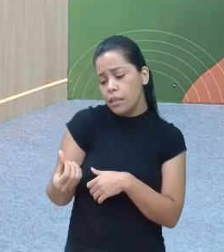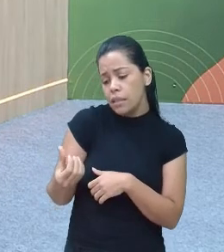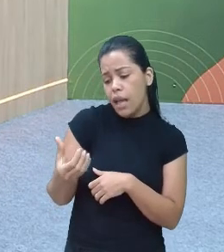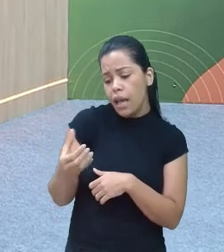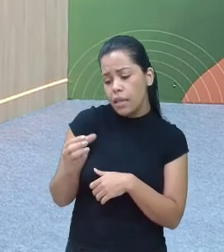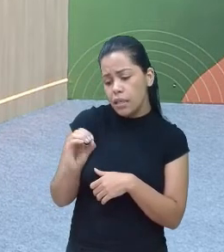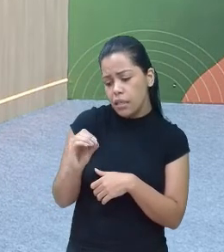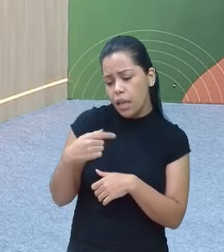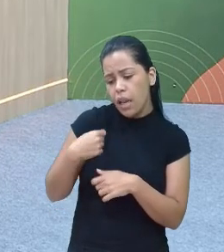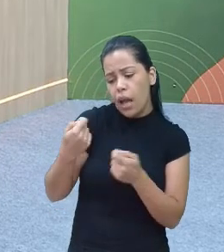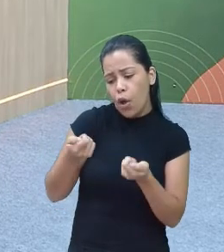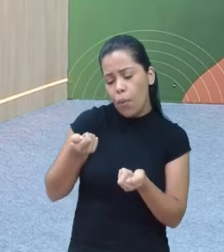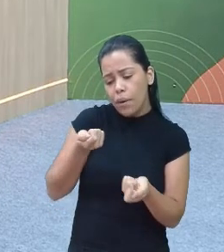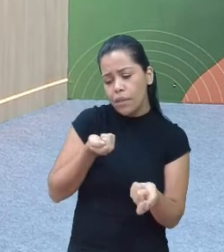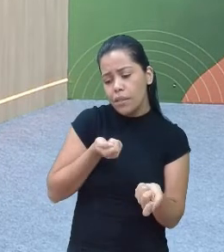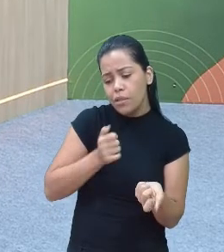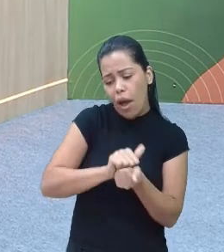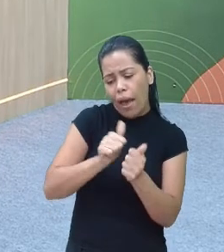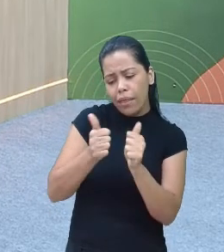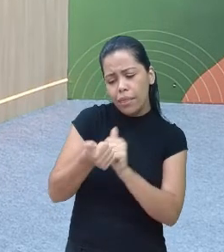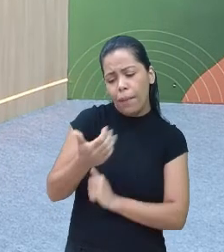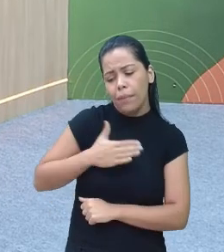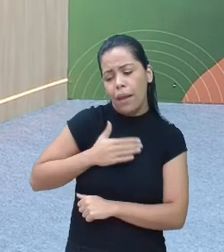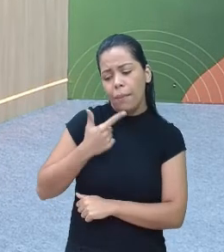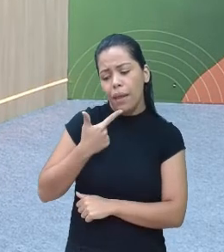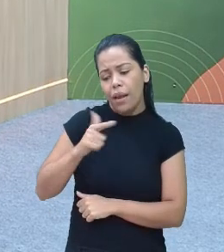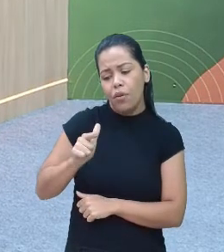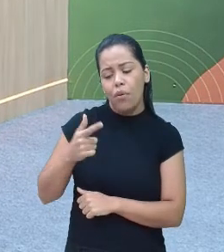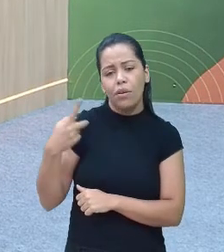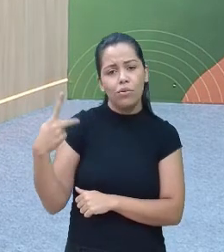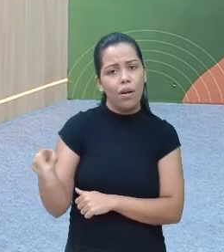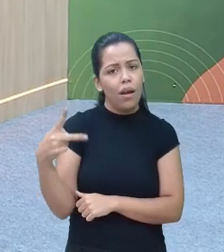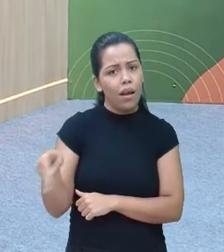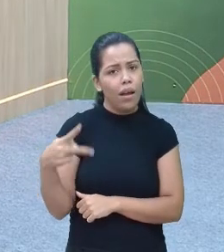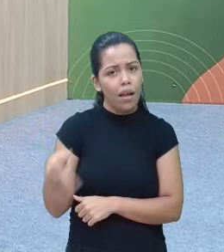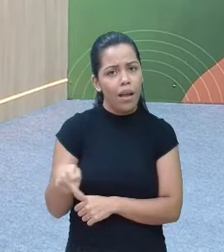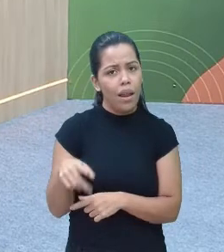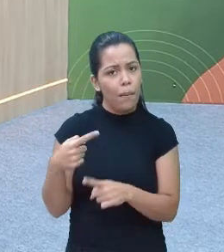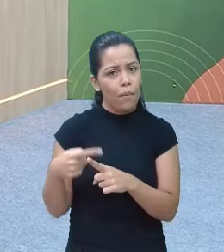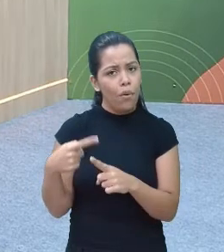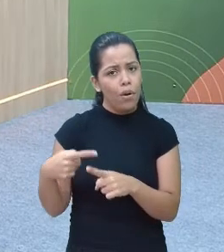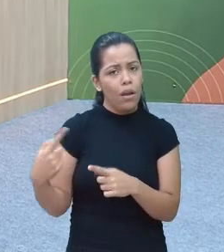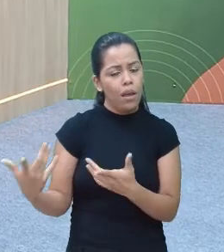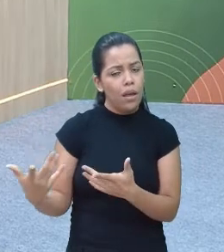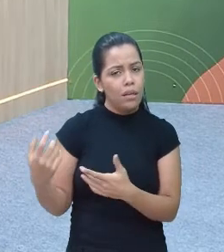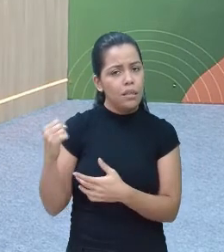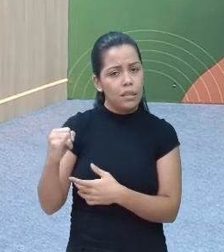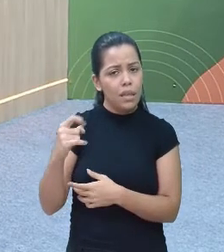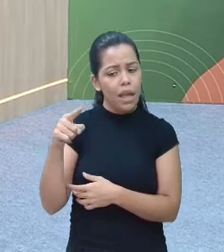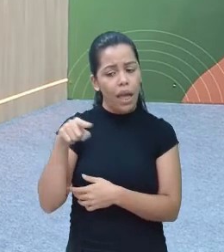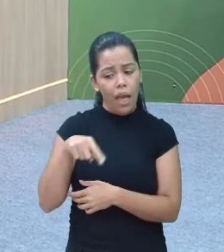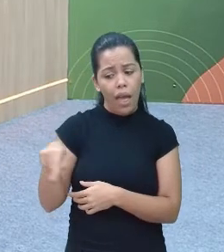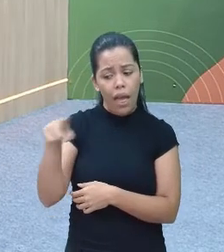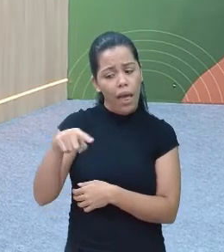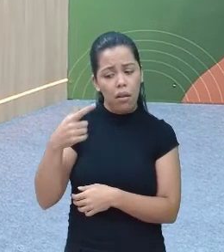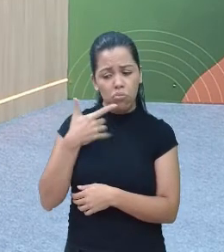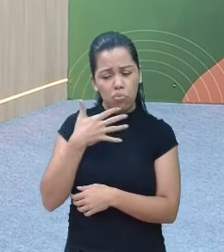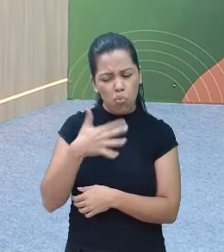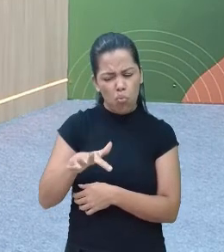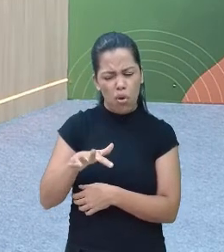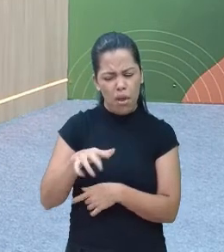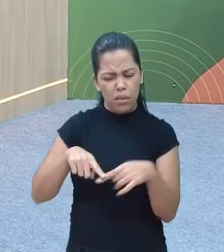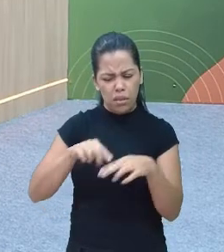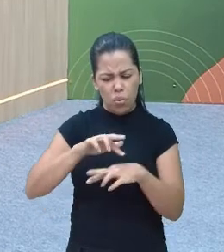eu preciso adequar a minha linguagem para essas pessoas. Afinal, como é que elas vão consumir um produto que elas não estão entendendo o que